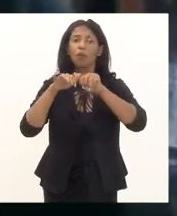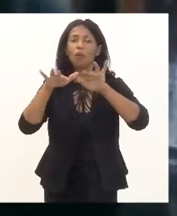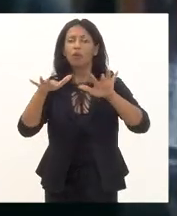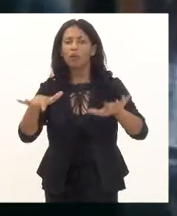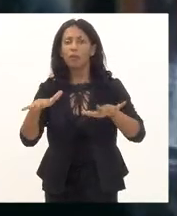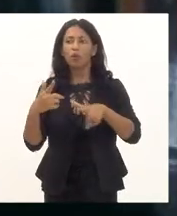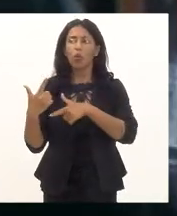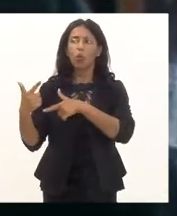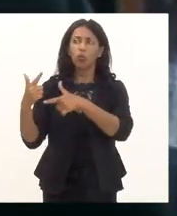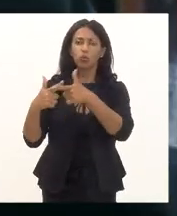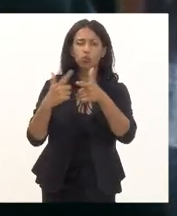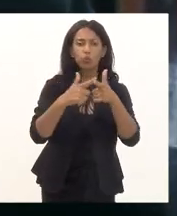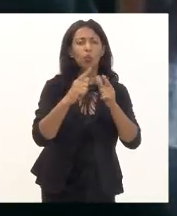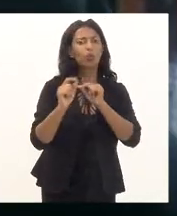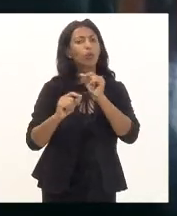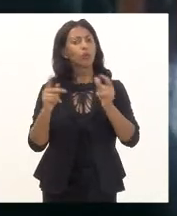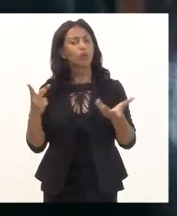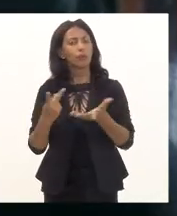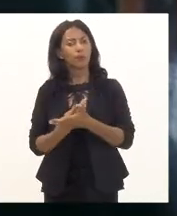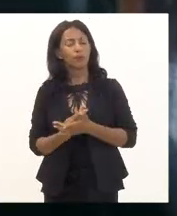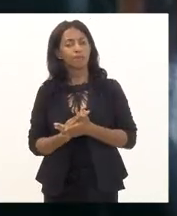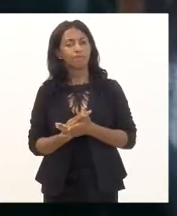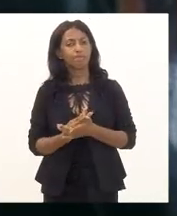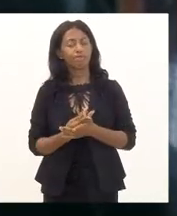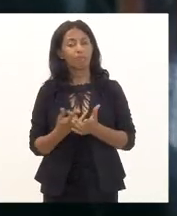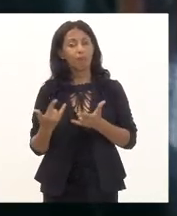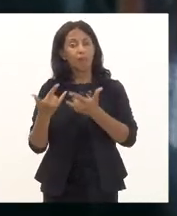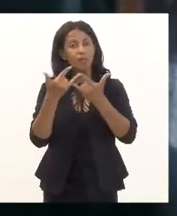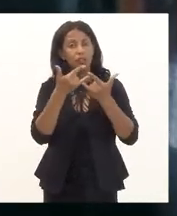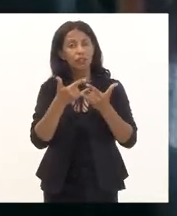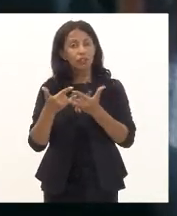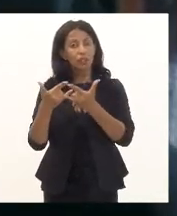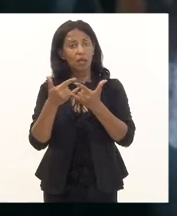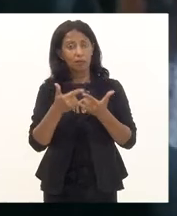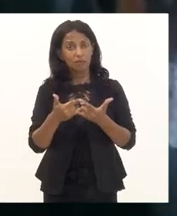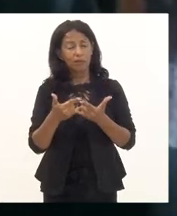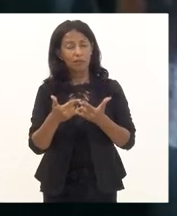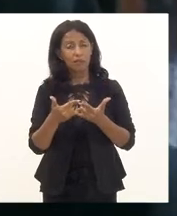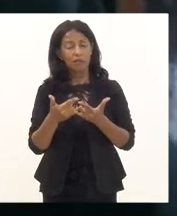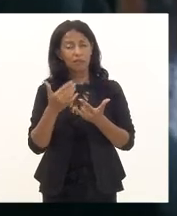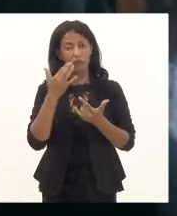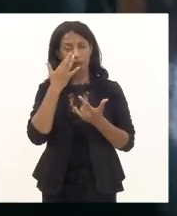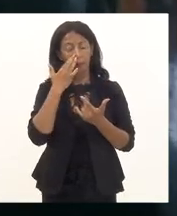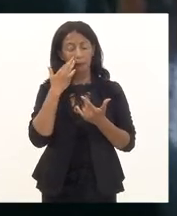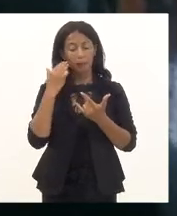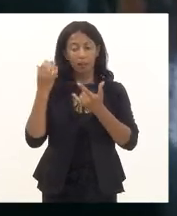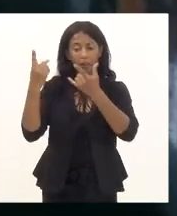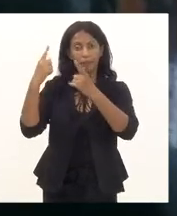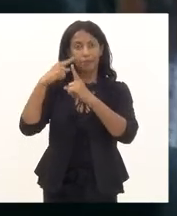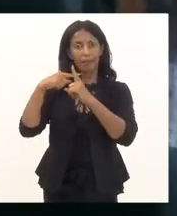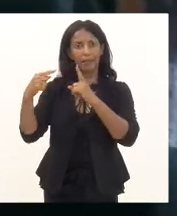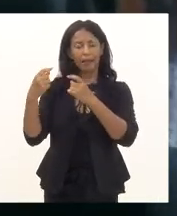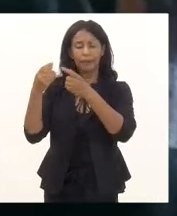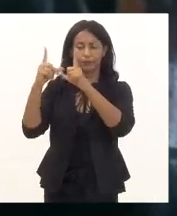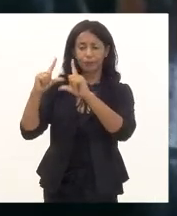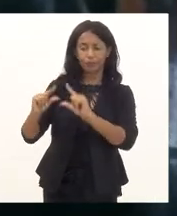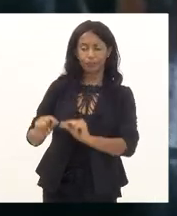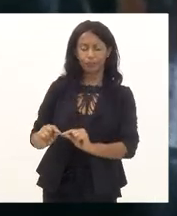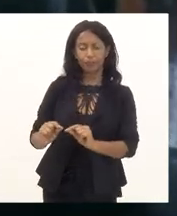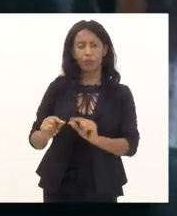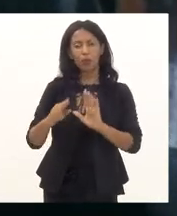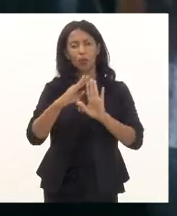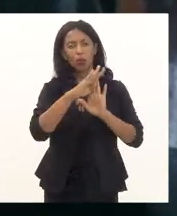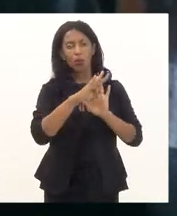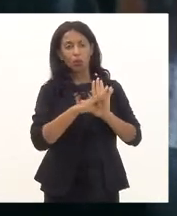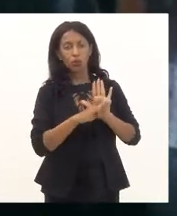de obscurantismo, o que aconteceu? As camisinhas distribuídas, preservativos, caíram para metade. Os